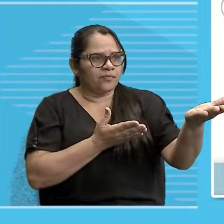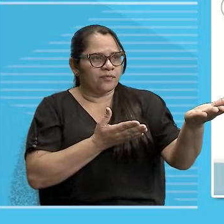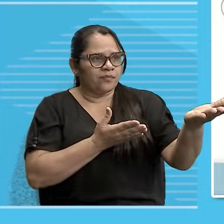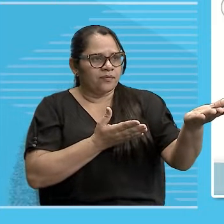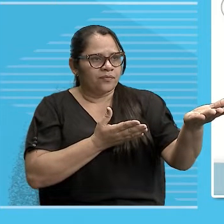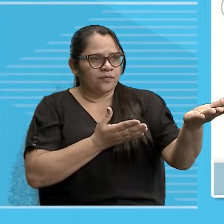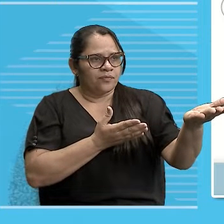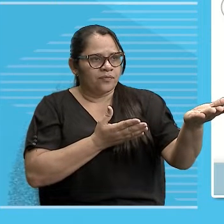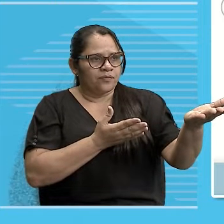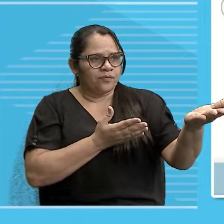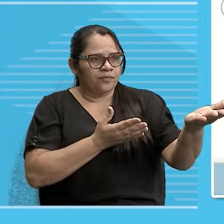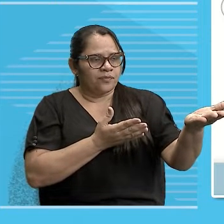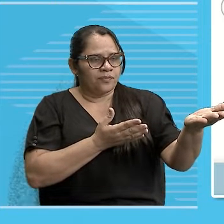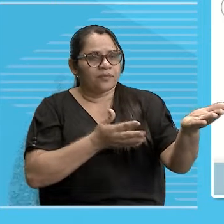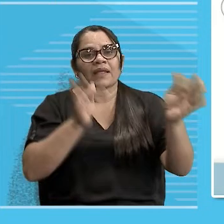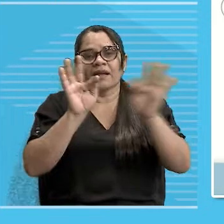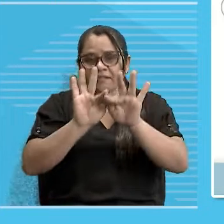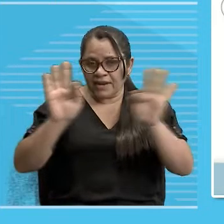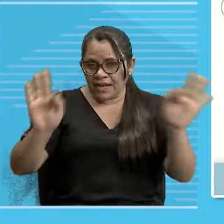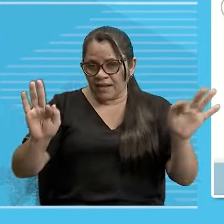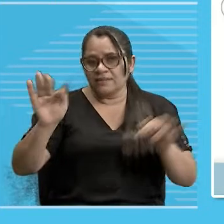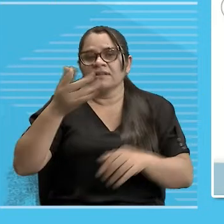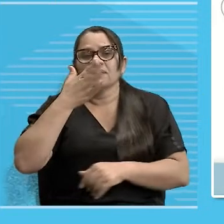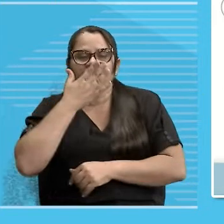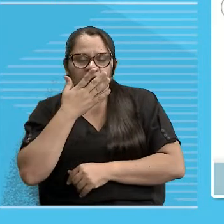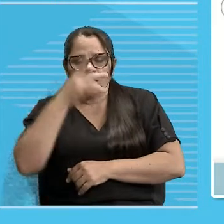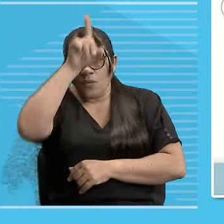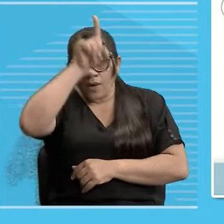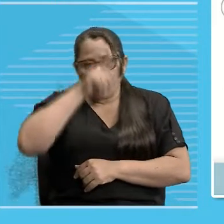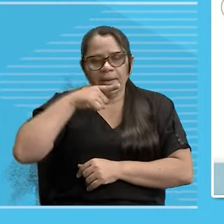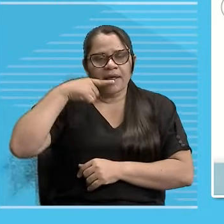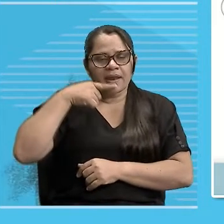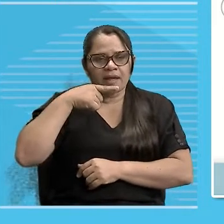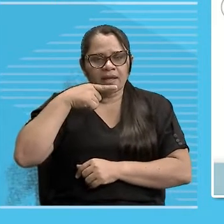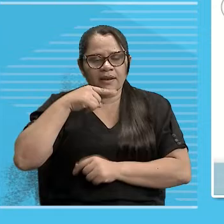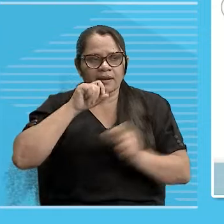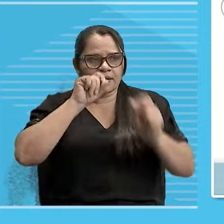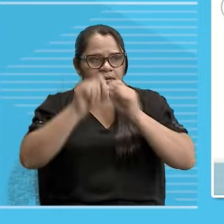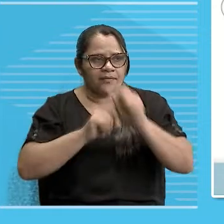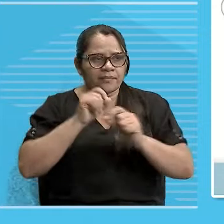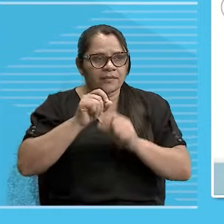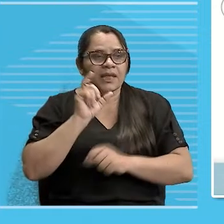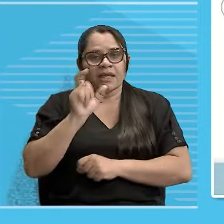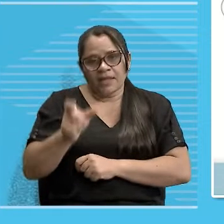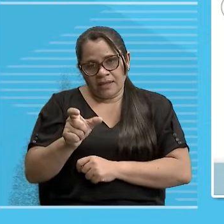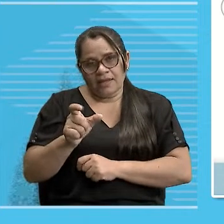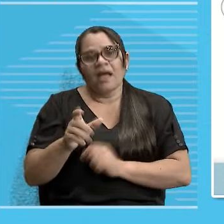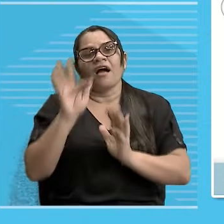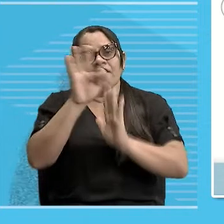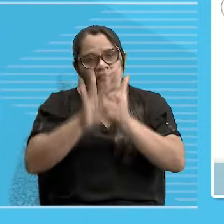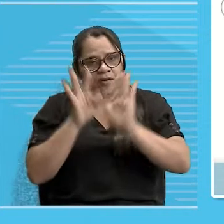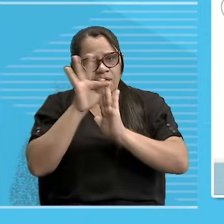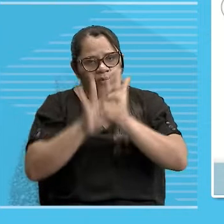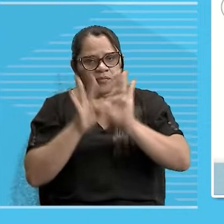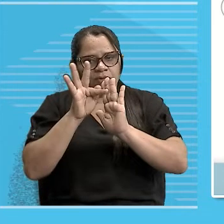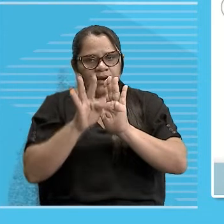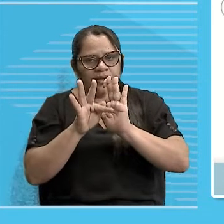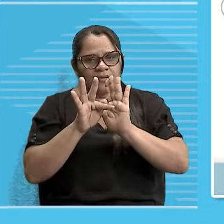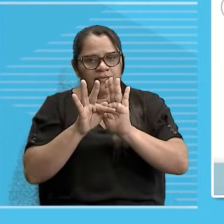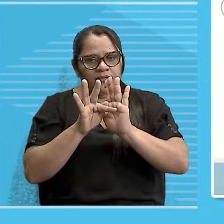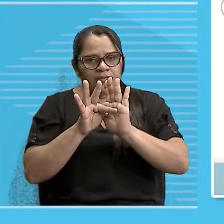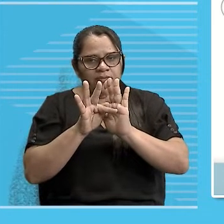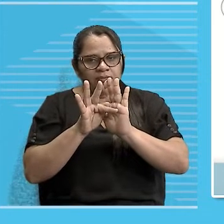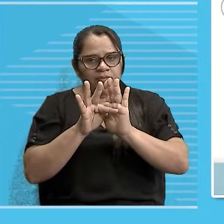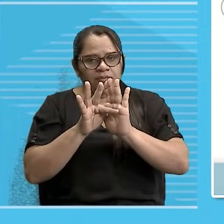que eu coloquei agora de amarelo e a expressãozinha, tá? O que